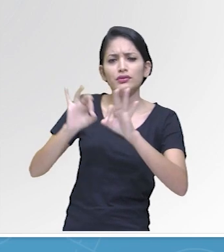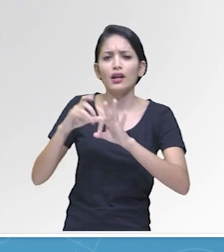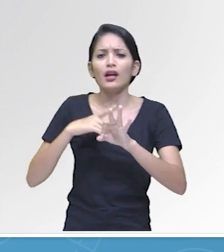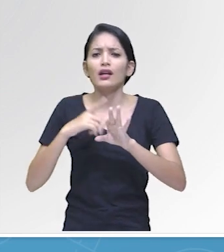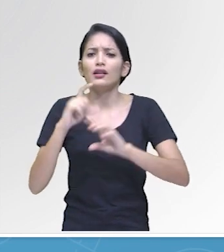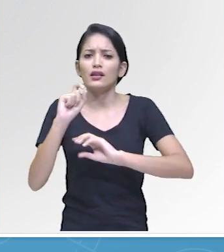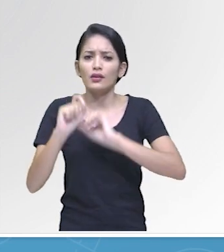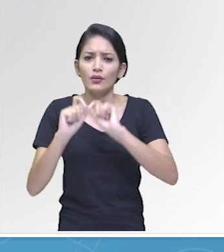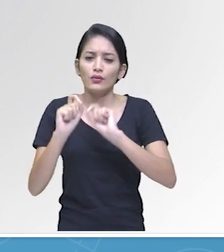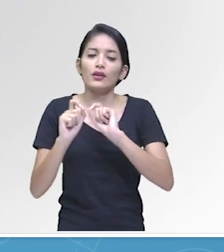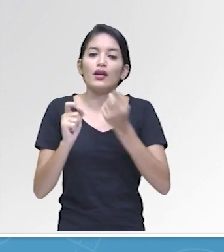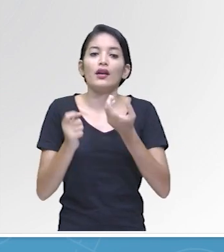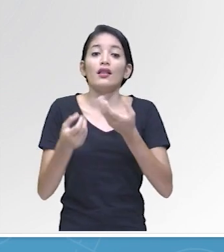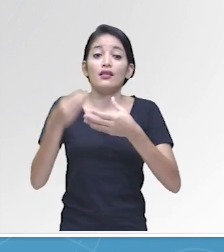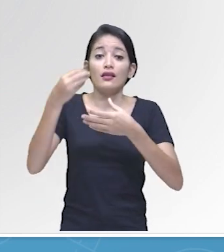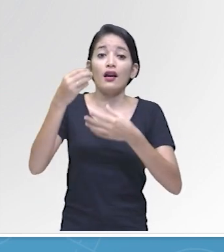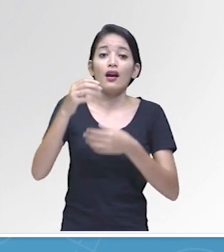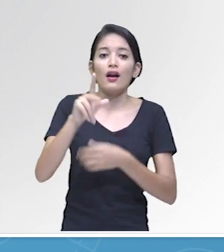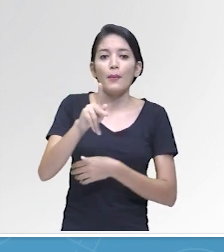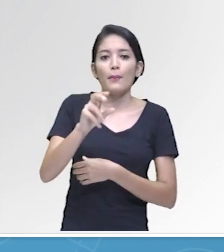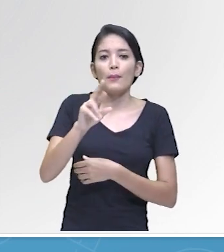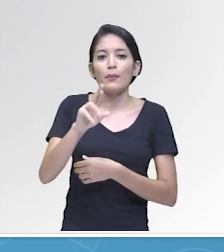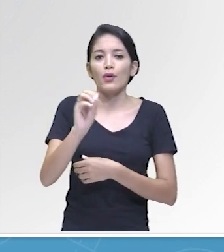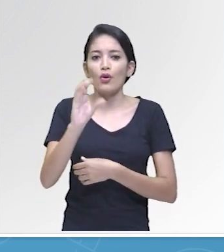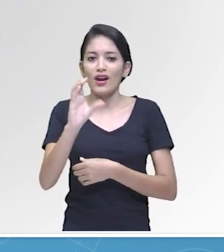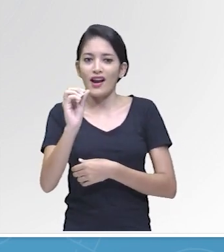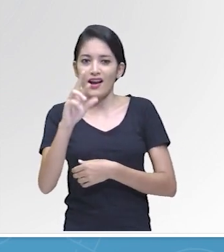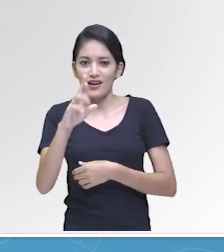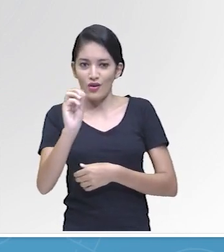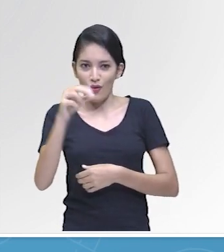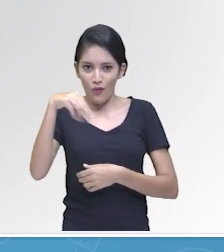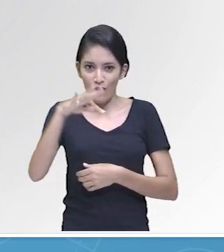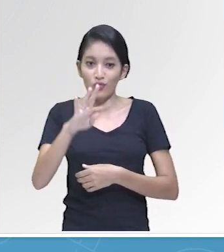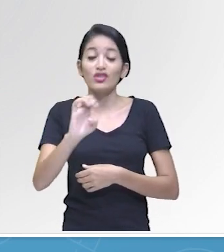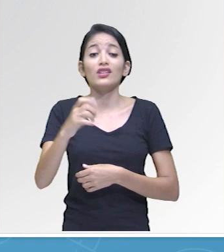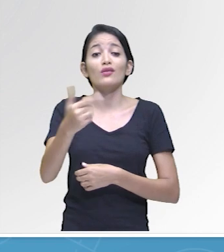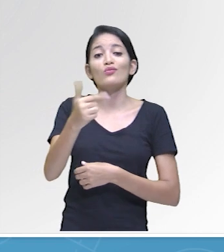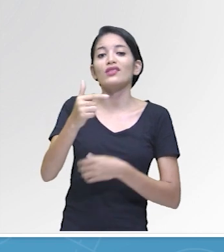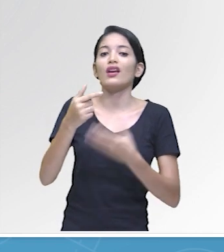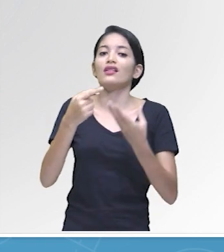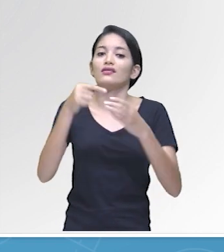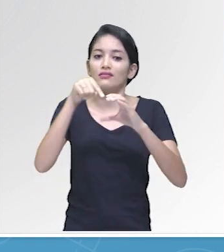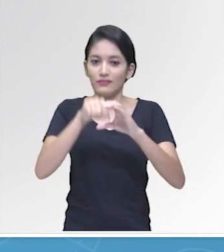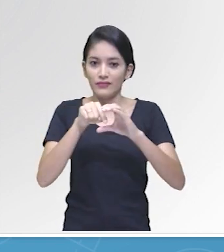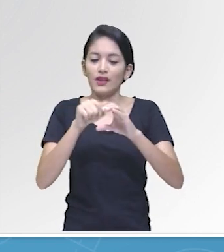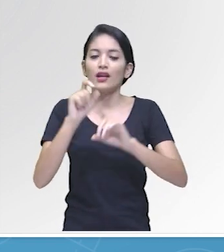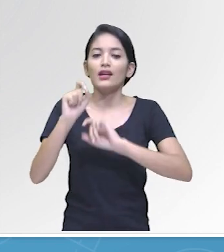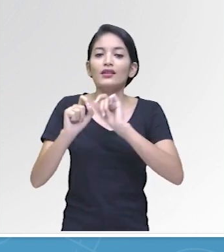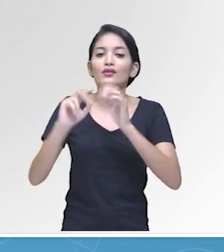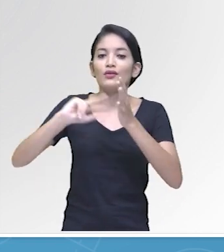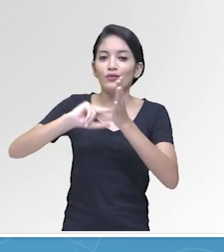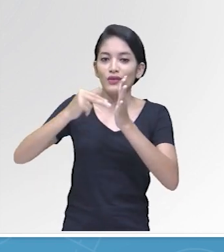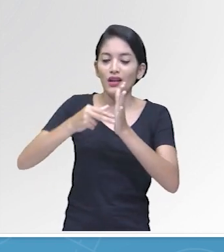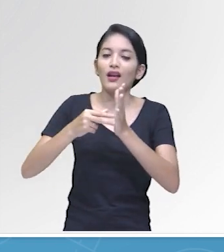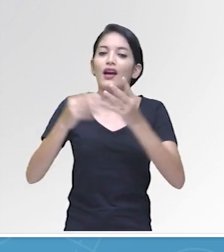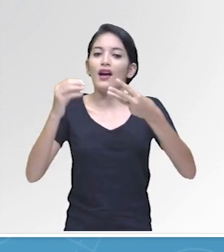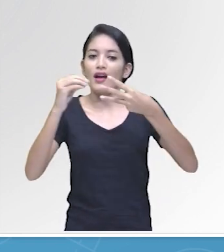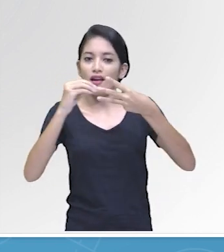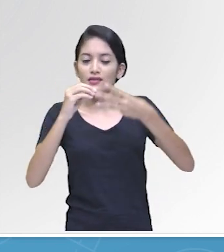as células procariontes. Um exemplo de célula procarionte é a célula bacteriana. A própria bactéria é uma